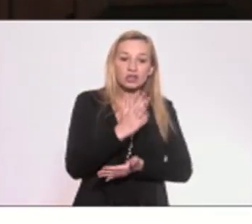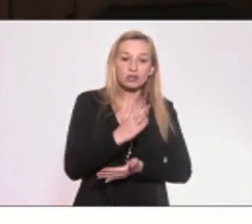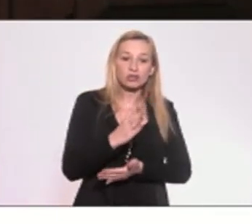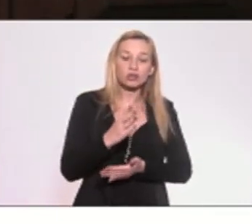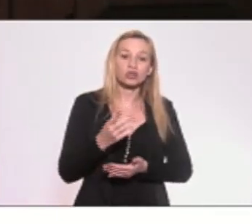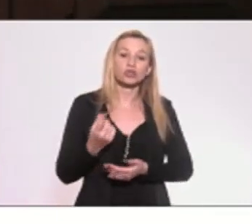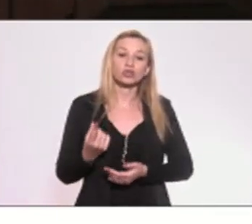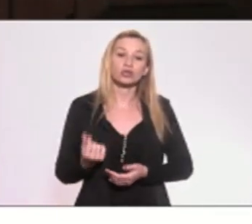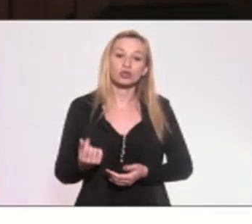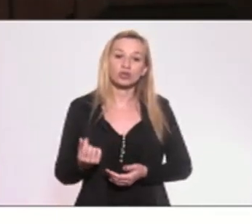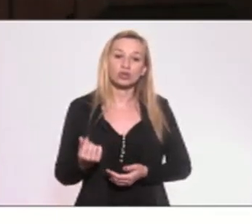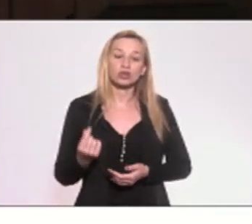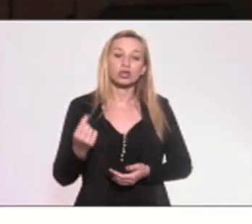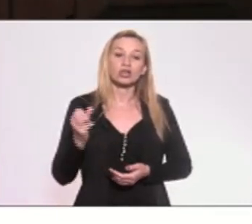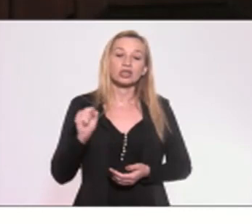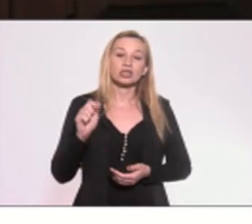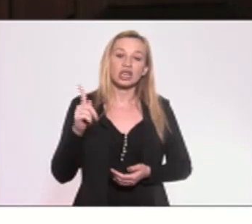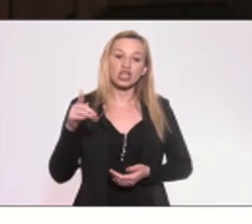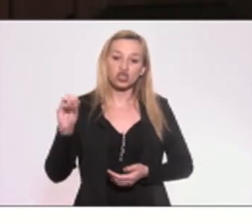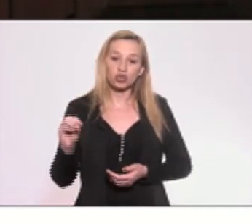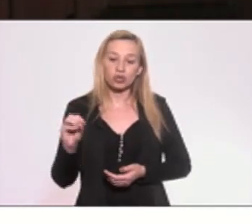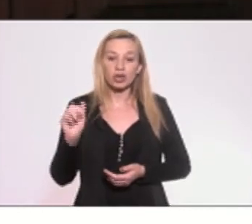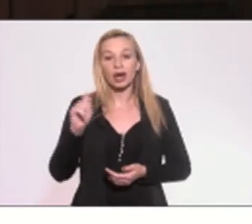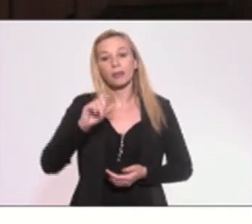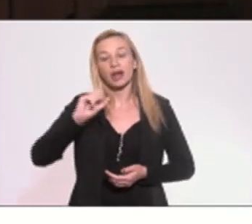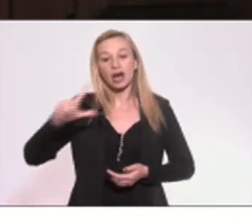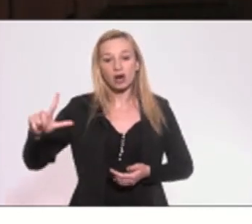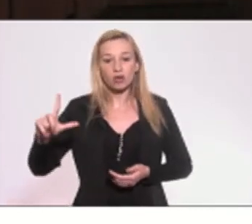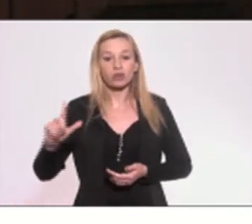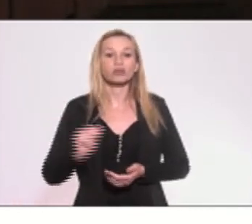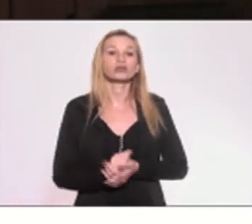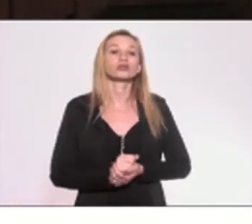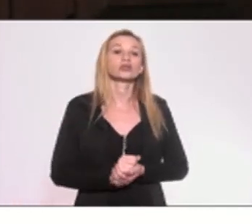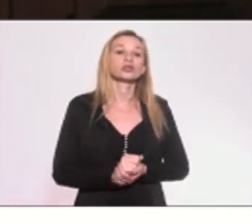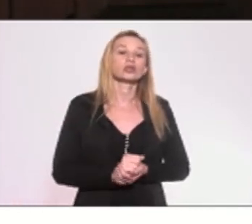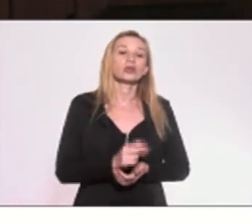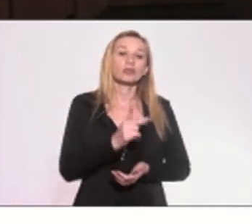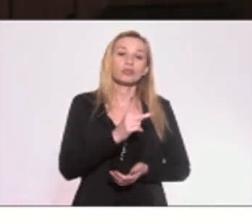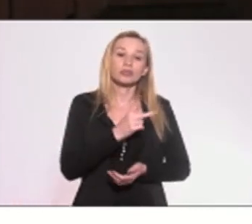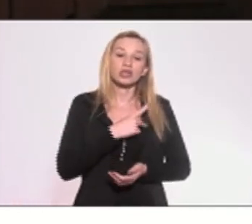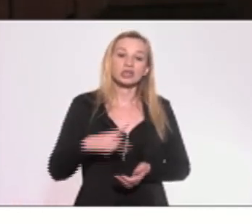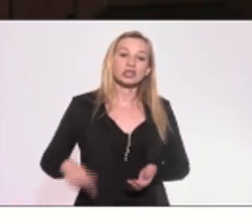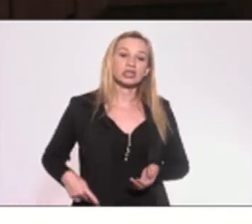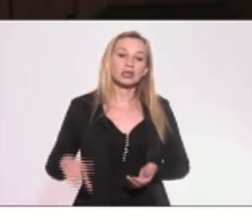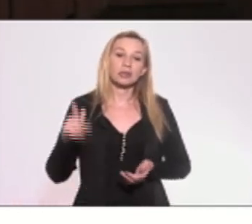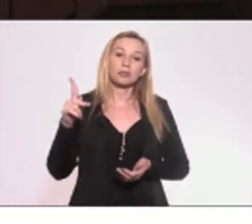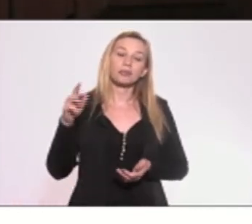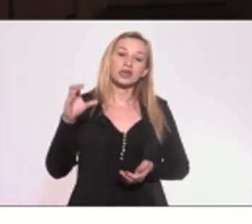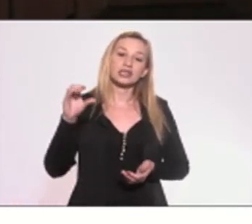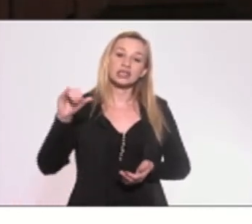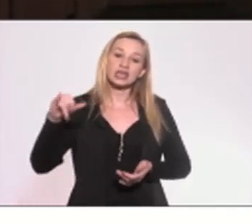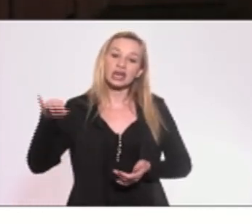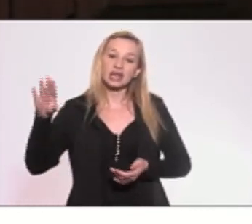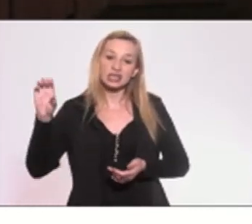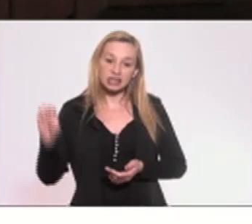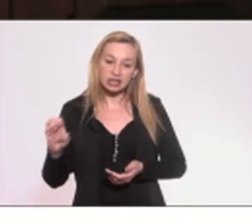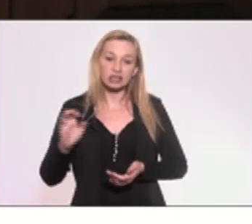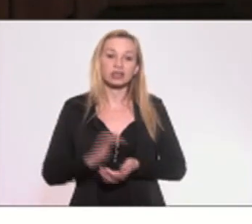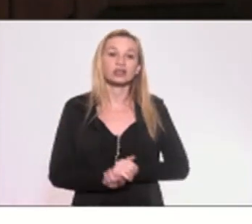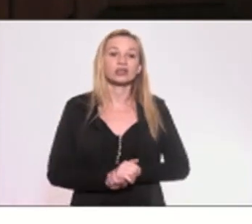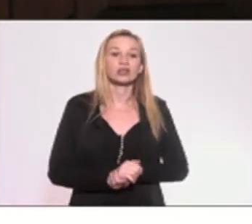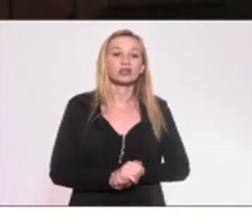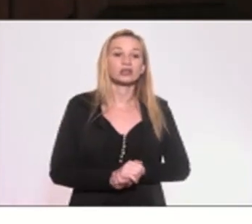Cabral e Pezão, revogação da previsão do presidente Jorge Pisciani, Edson Albertazzi Palomelo, omissão